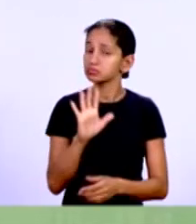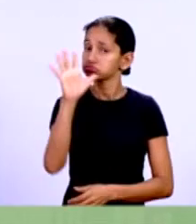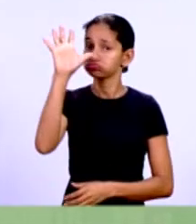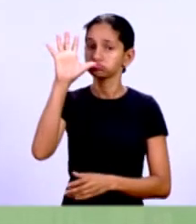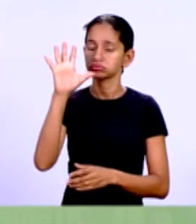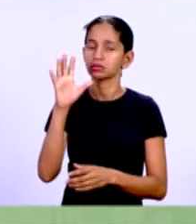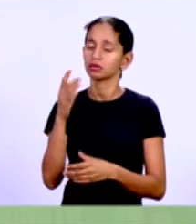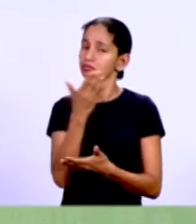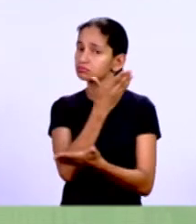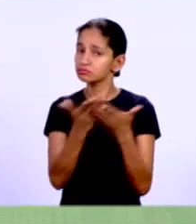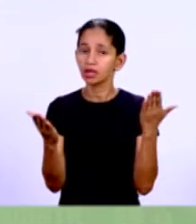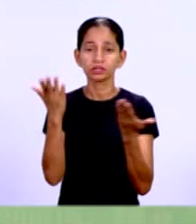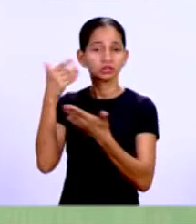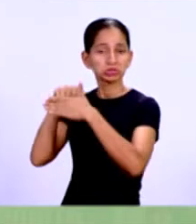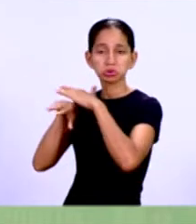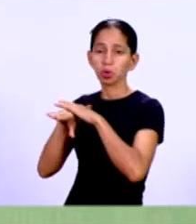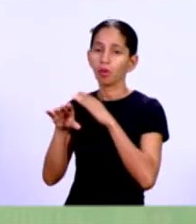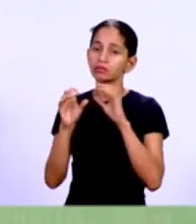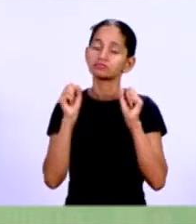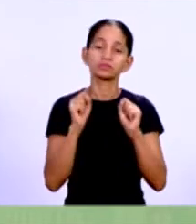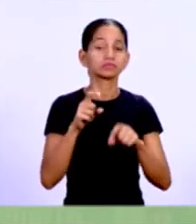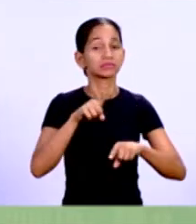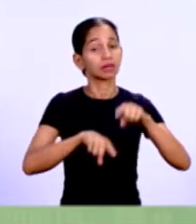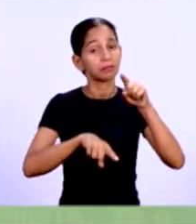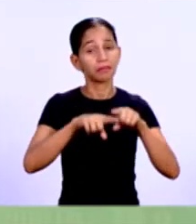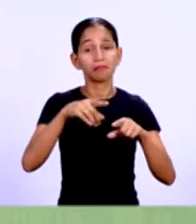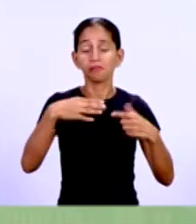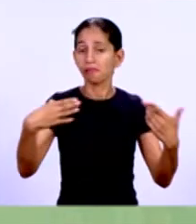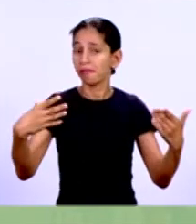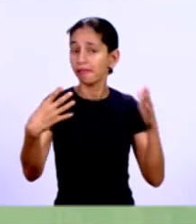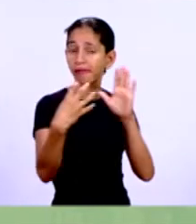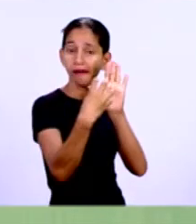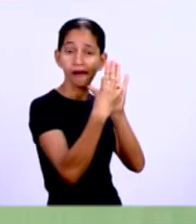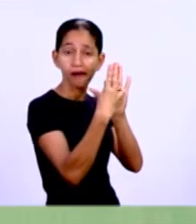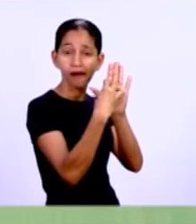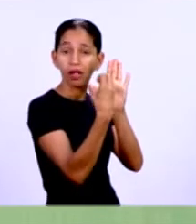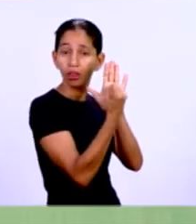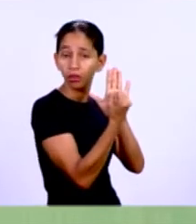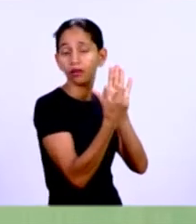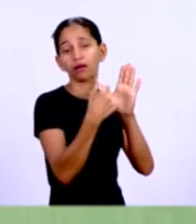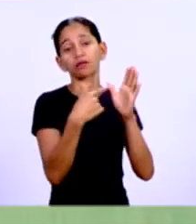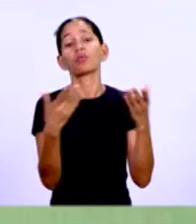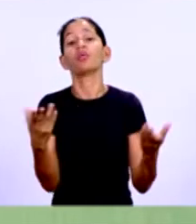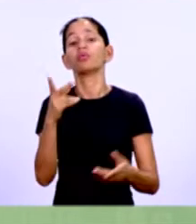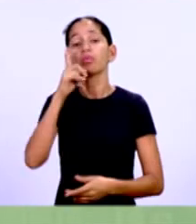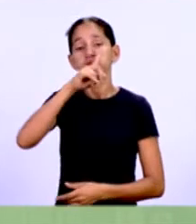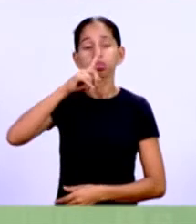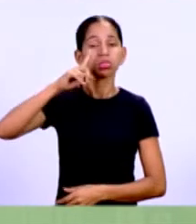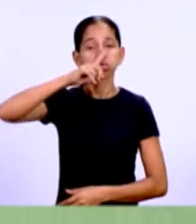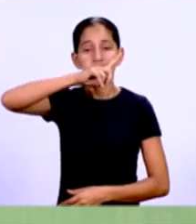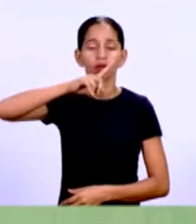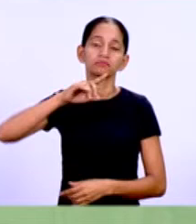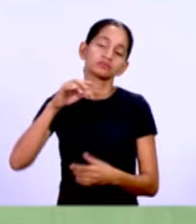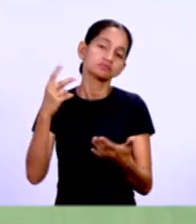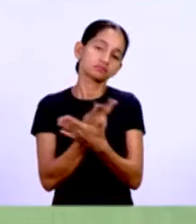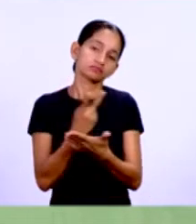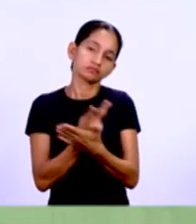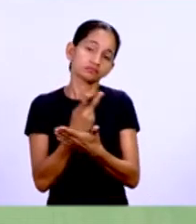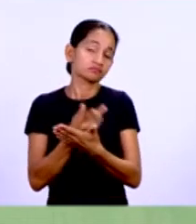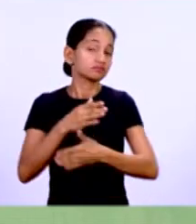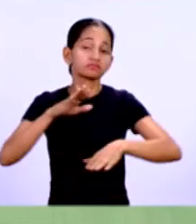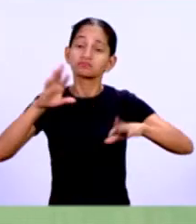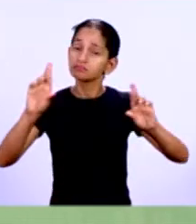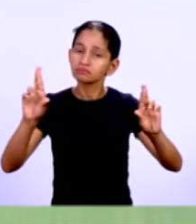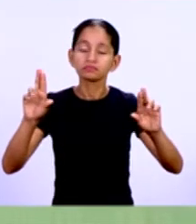estoque, bem como de reputação. Podem ser originados por falhas, erros ou desvios de conduta